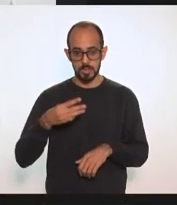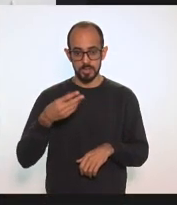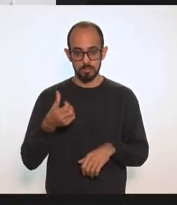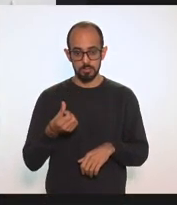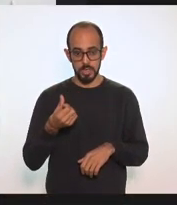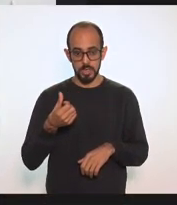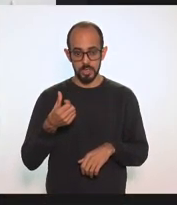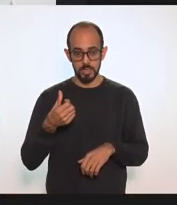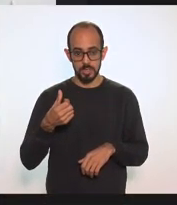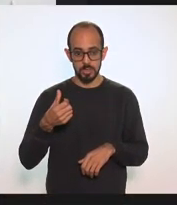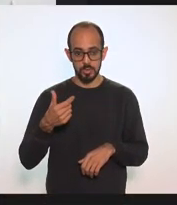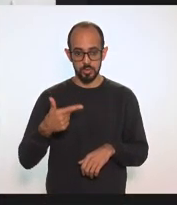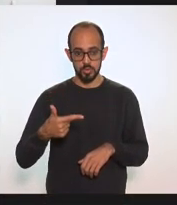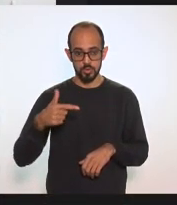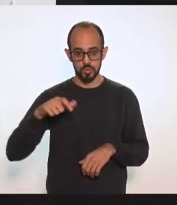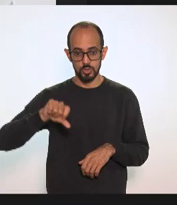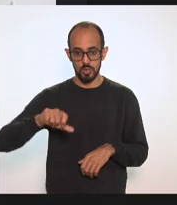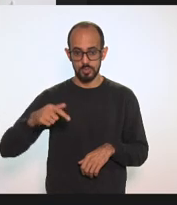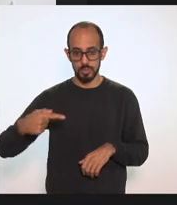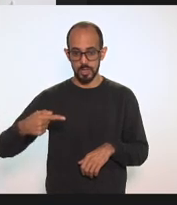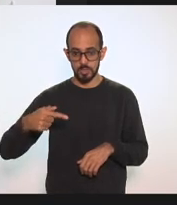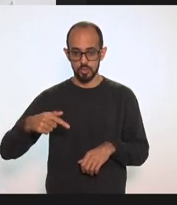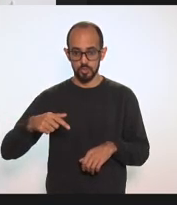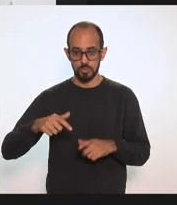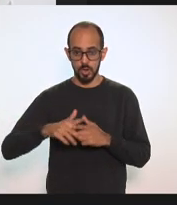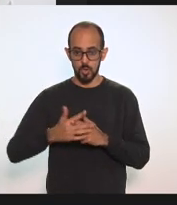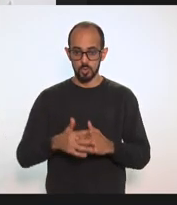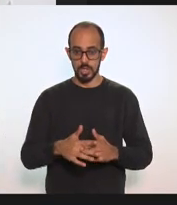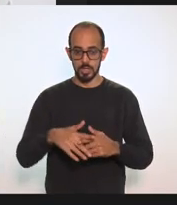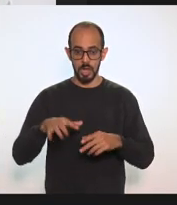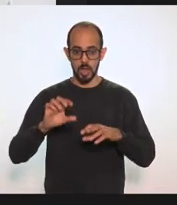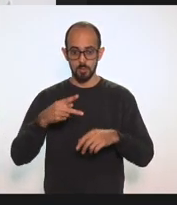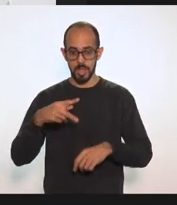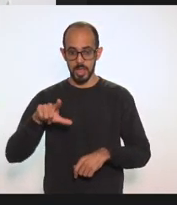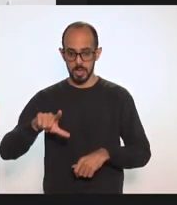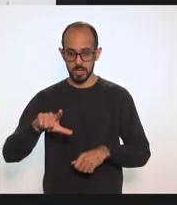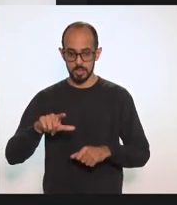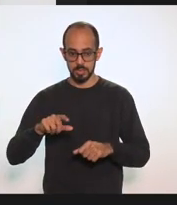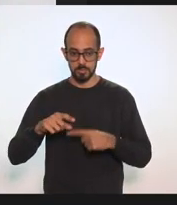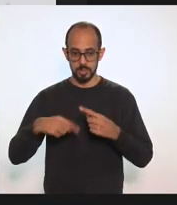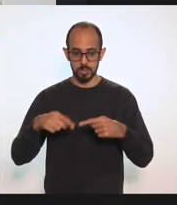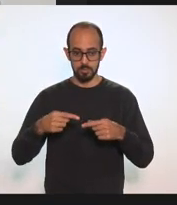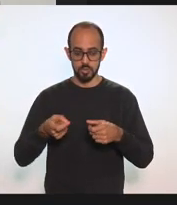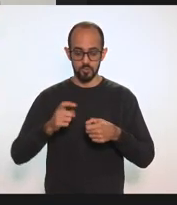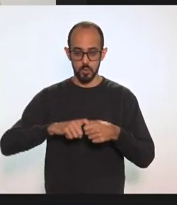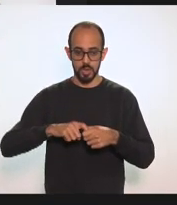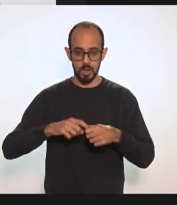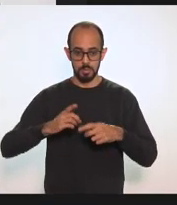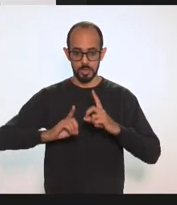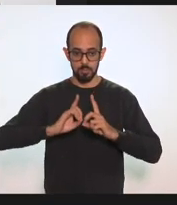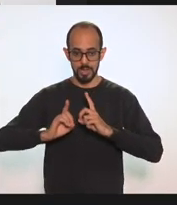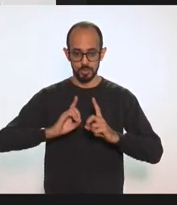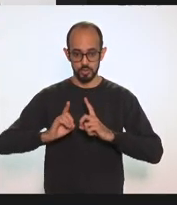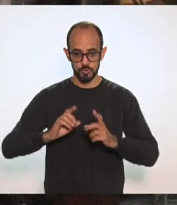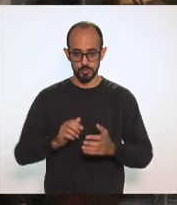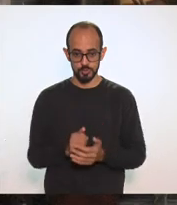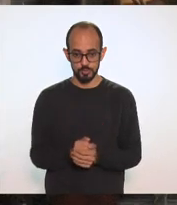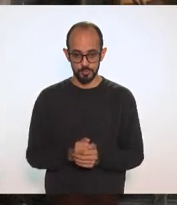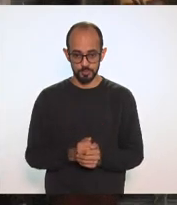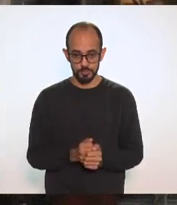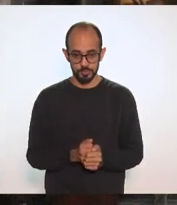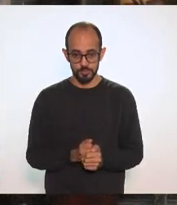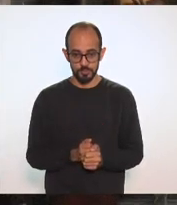3697-2021 para aperfeiçoar o projeto e aumentar os debates. Ok. A presidência defere o pedido